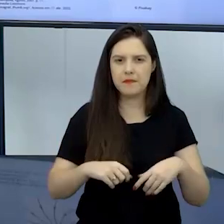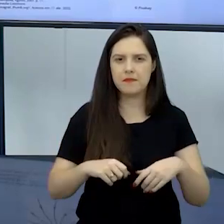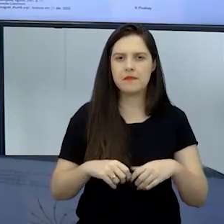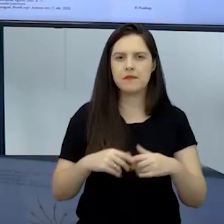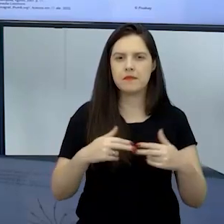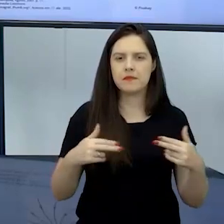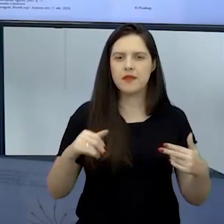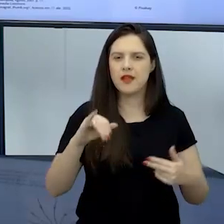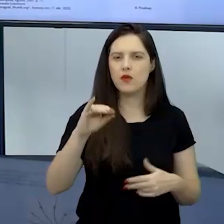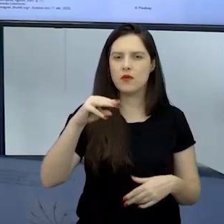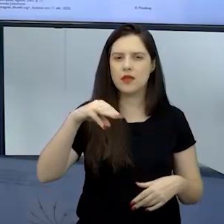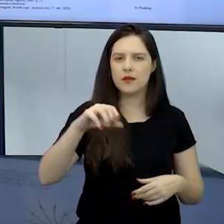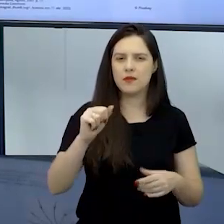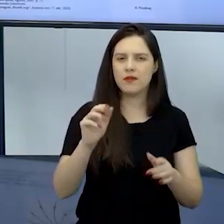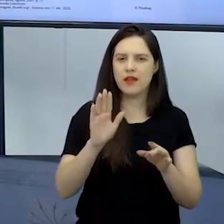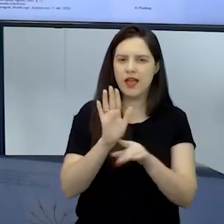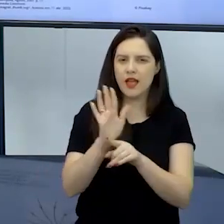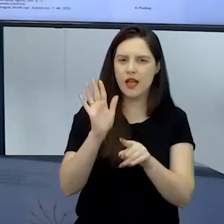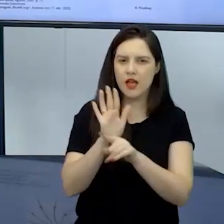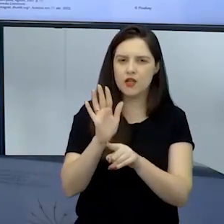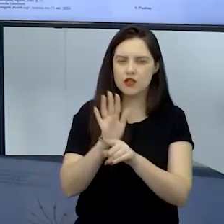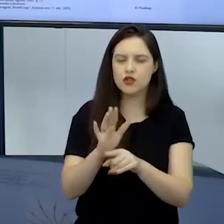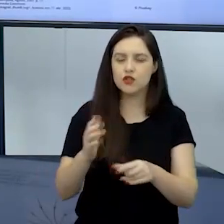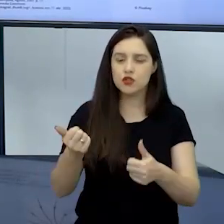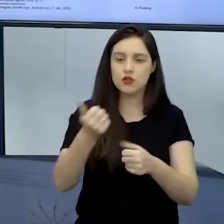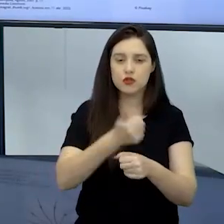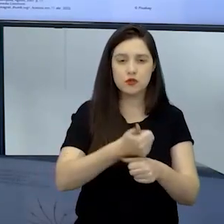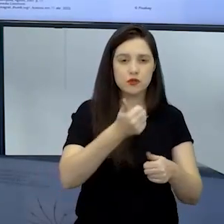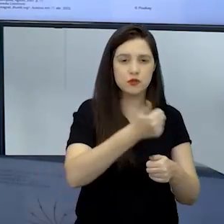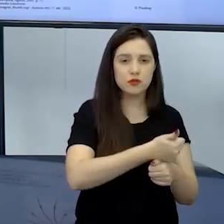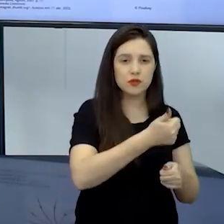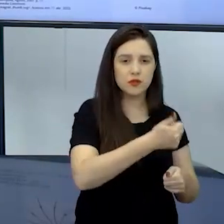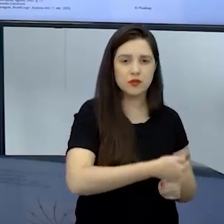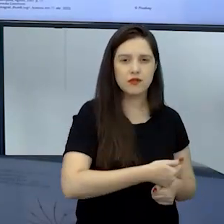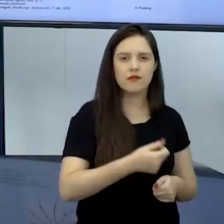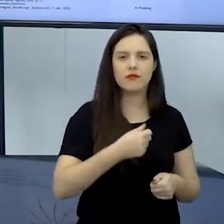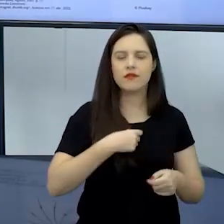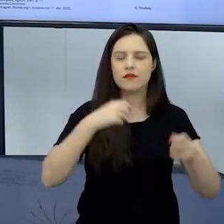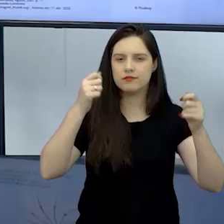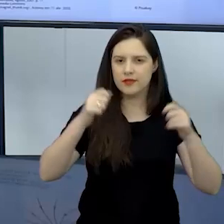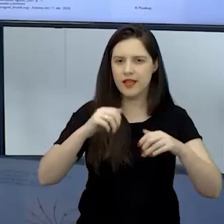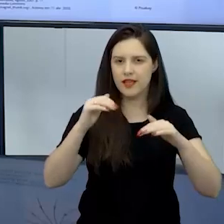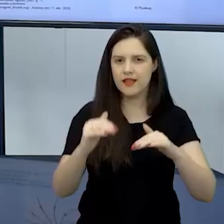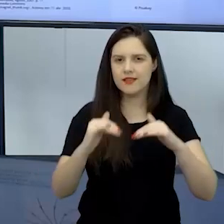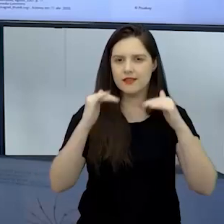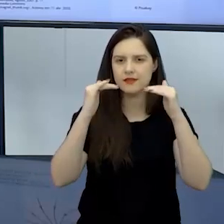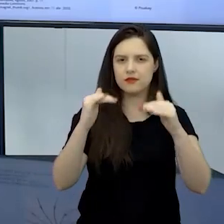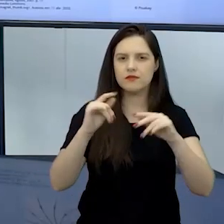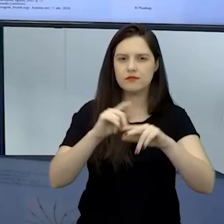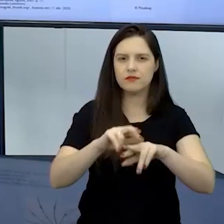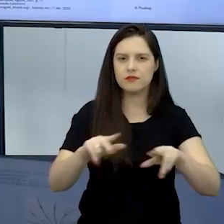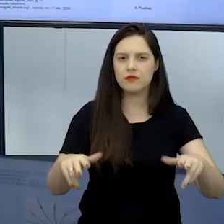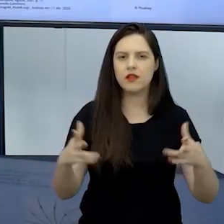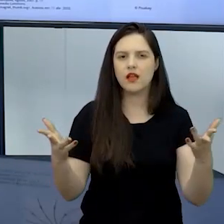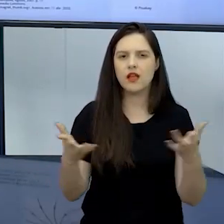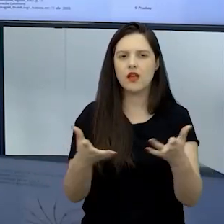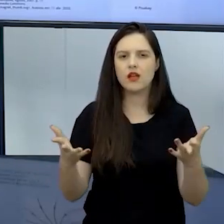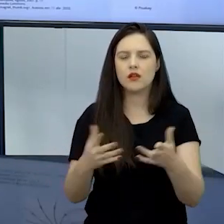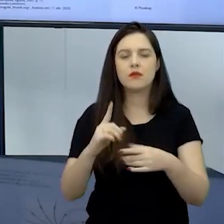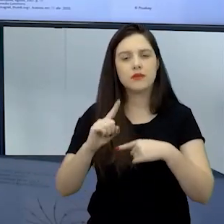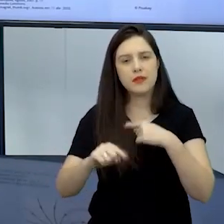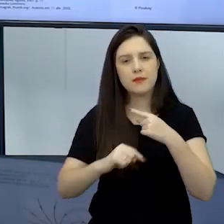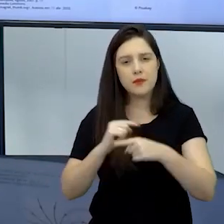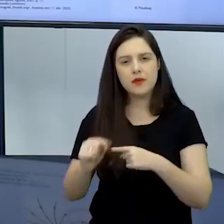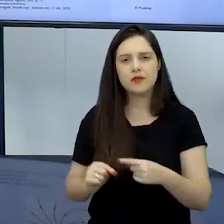do que o ímã, esses ímãs que a gente brinca em casa. Por quê? Porque o material que é feito desse ímã, né, no caso, tem aí a questão que a gente vai explicar